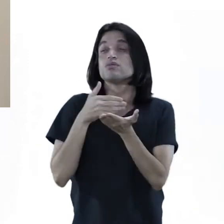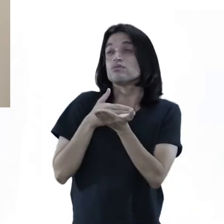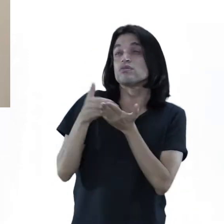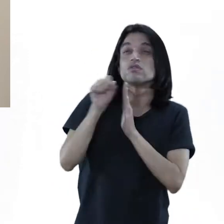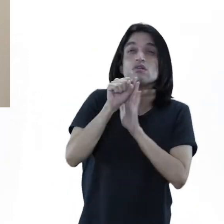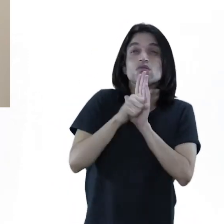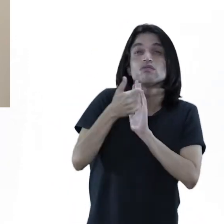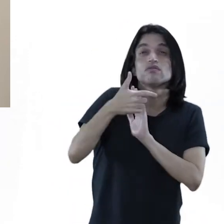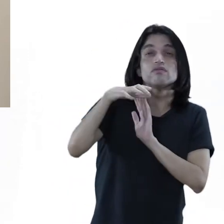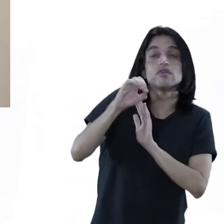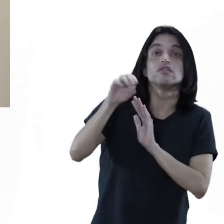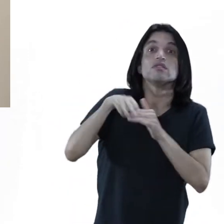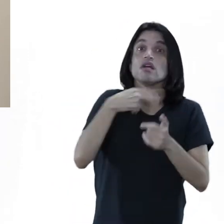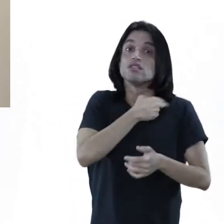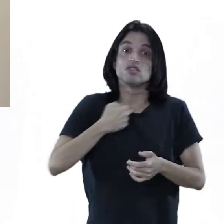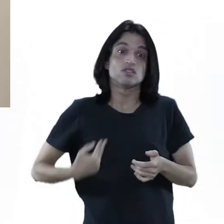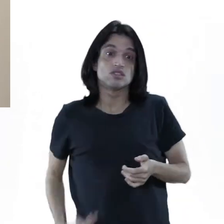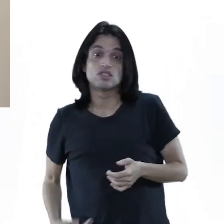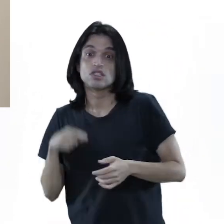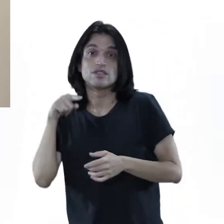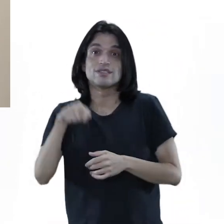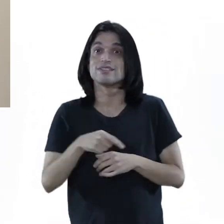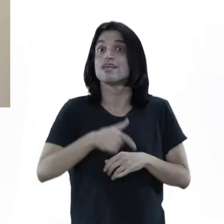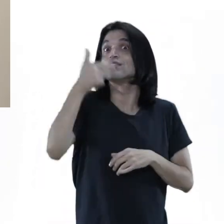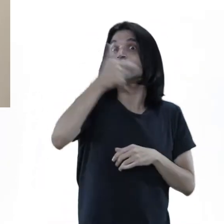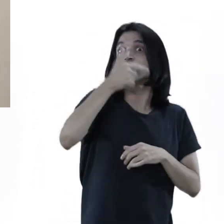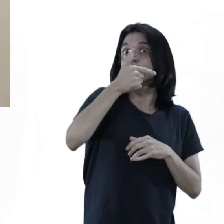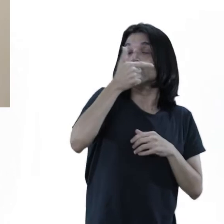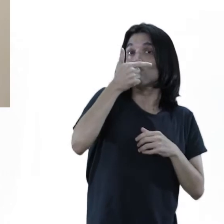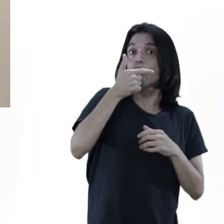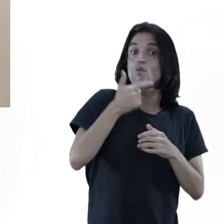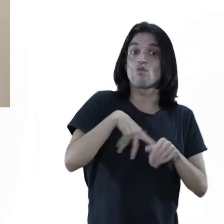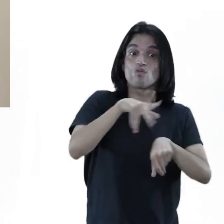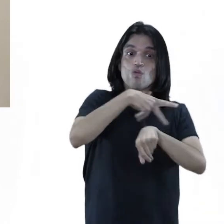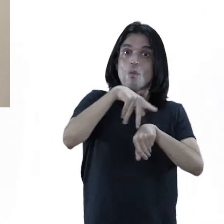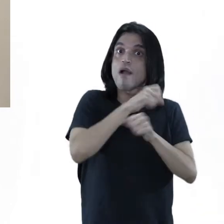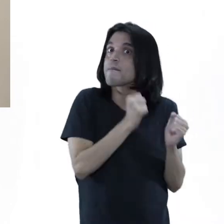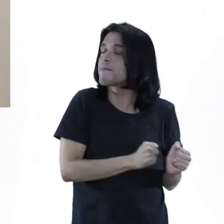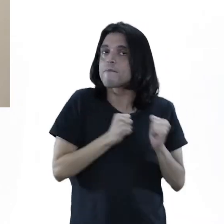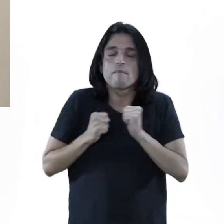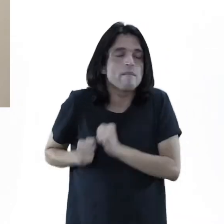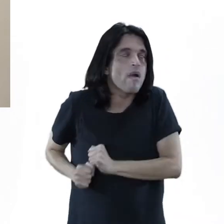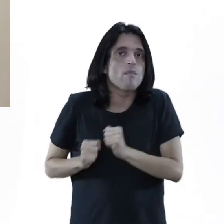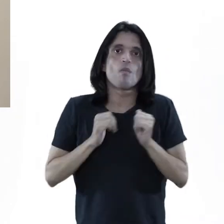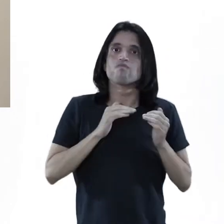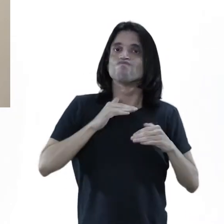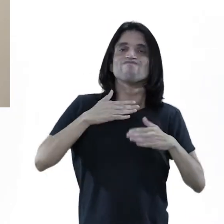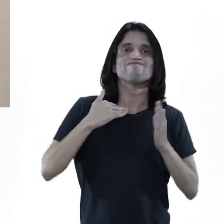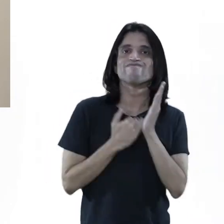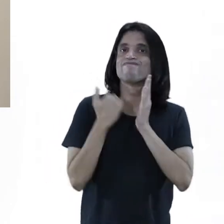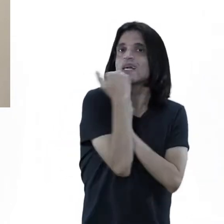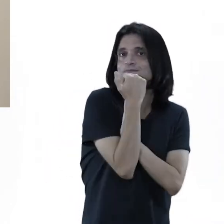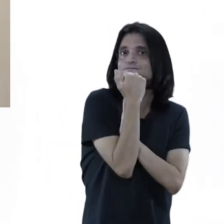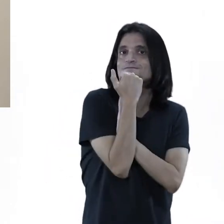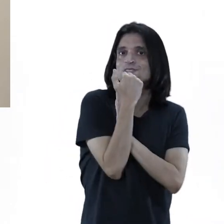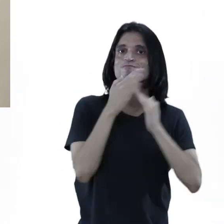o recorde de crescimento econômico, se tornando a segunda maior potência do mundo. Claro, batendo de frente com quem? Com